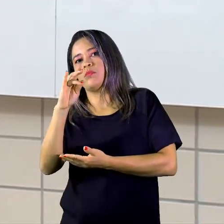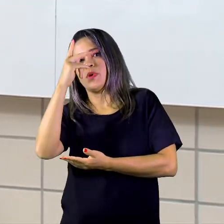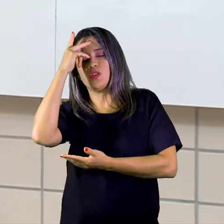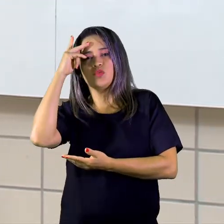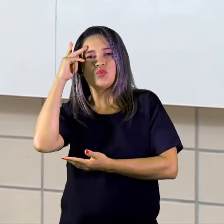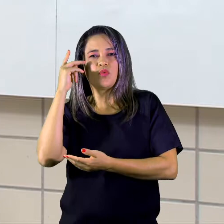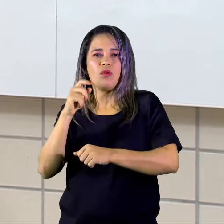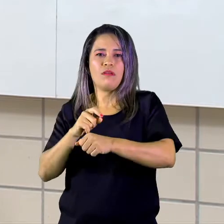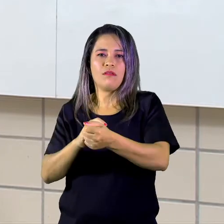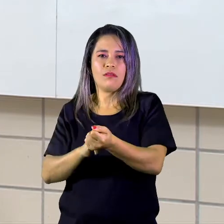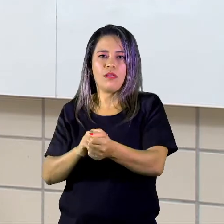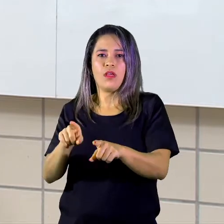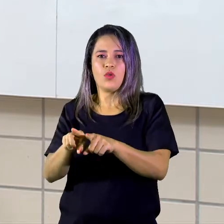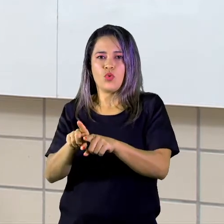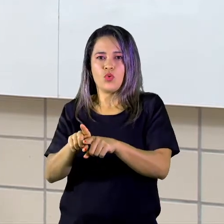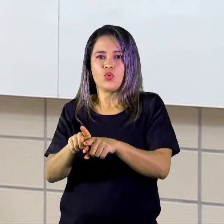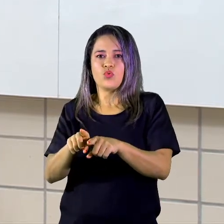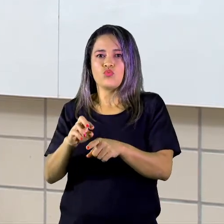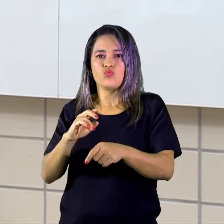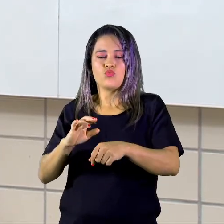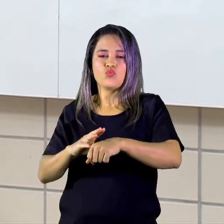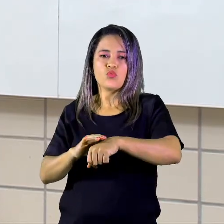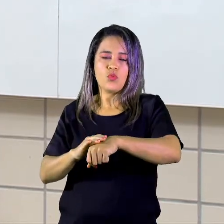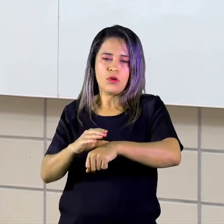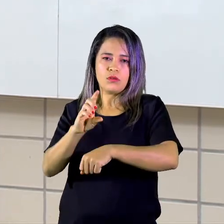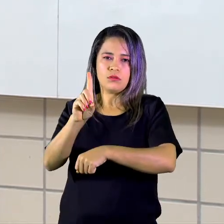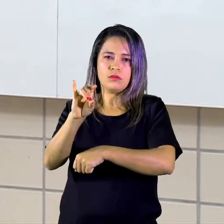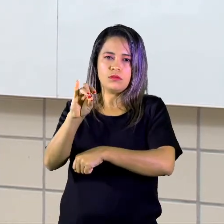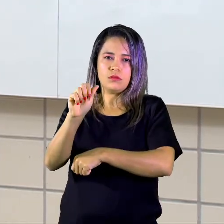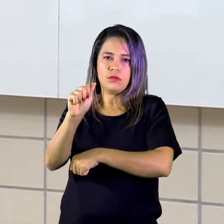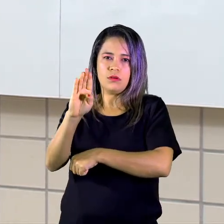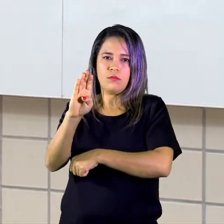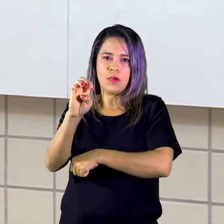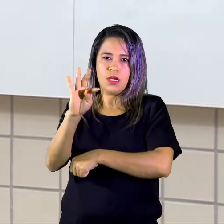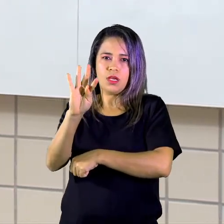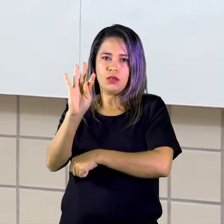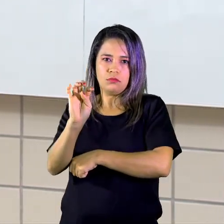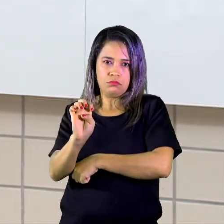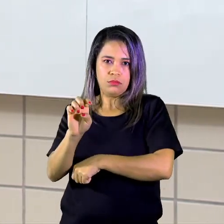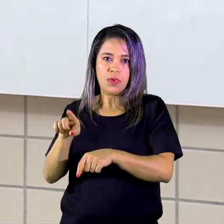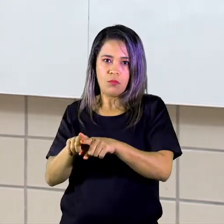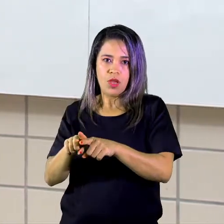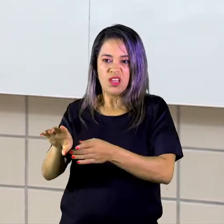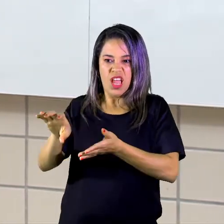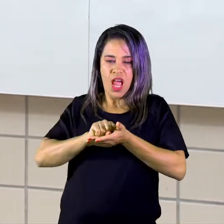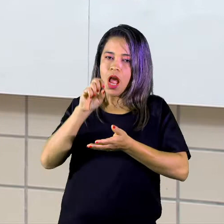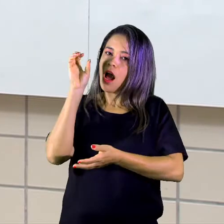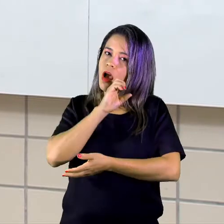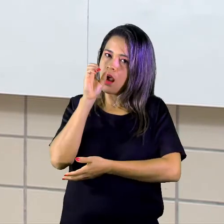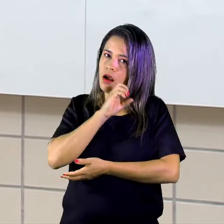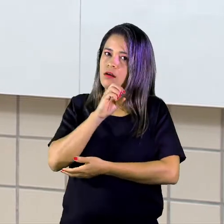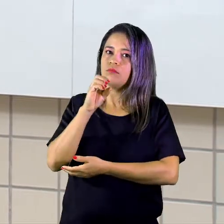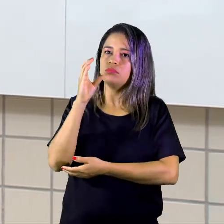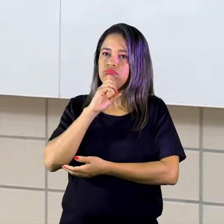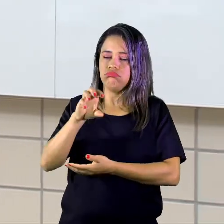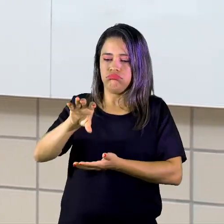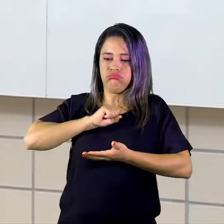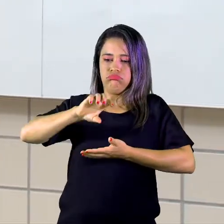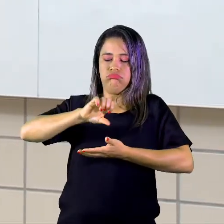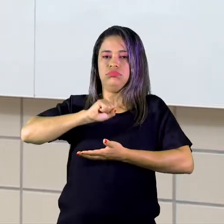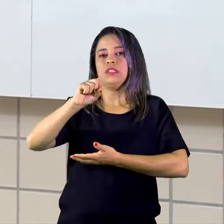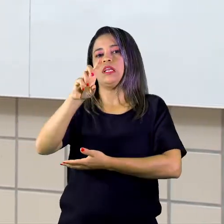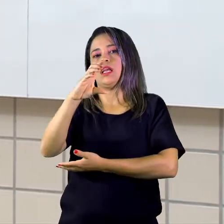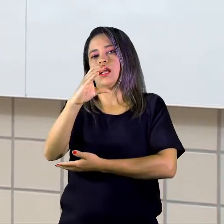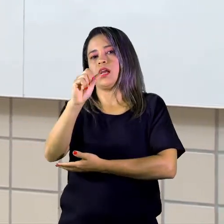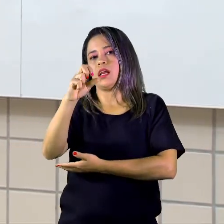mais propensas também a manifestar a candidíase. E também é interessante ressaltar que a